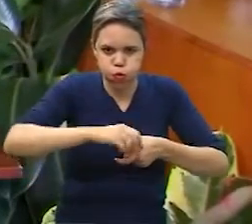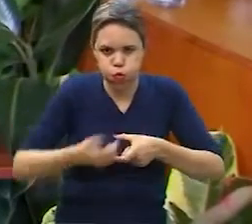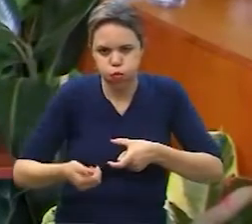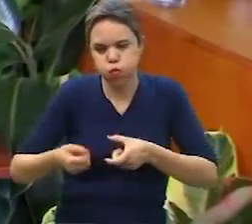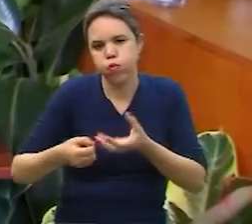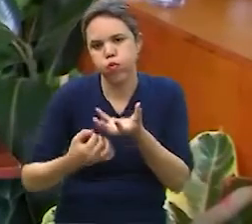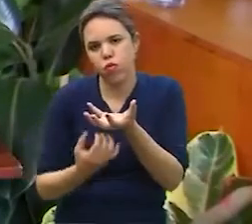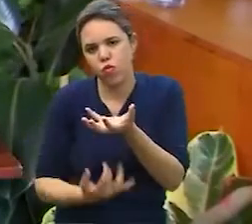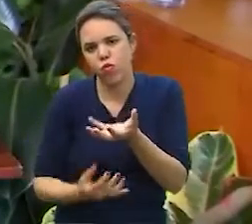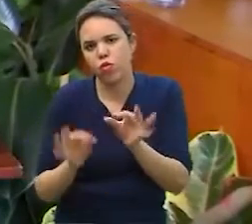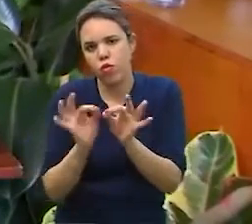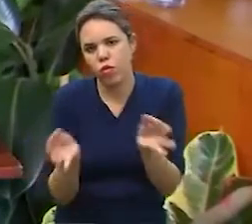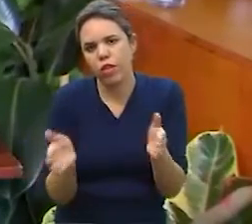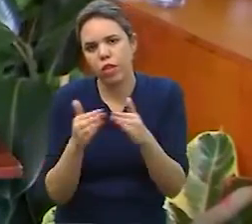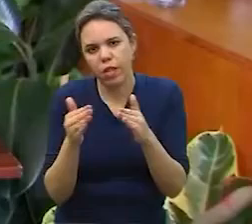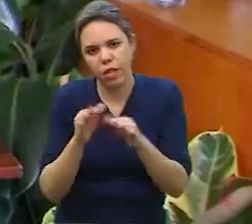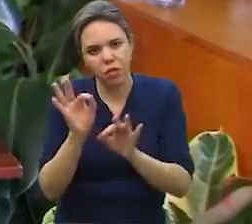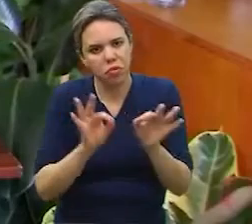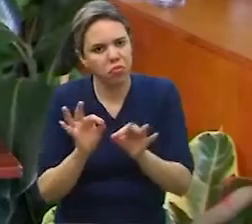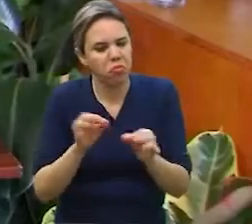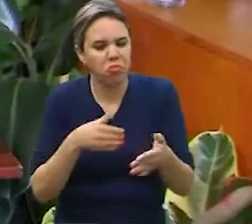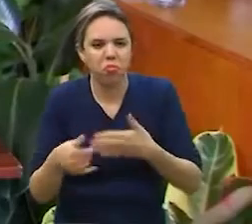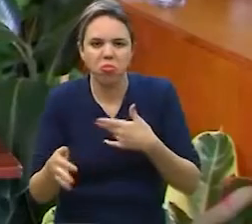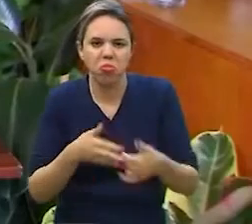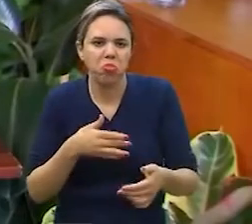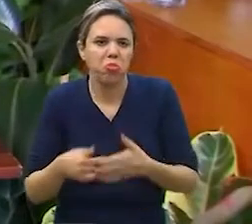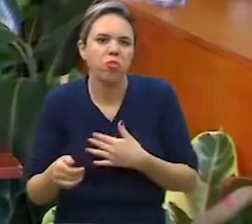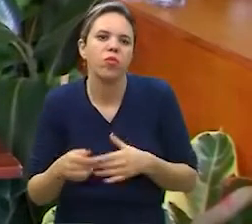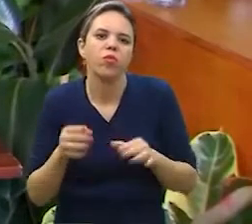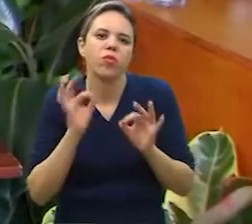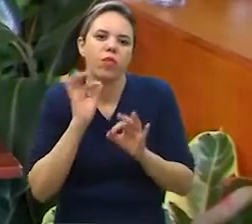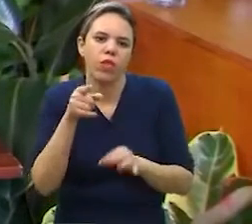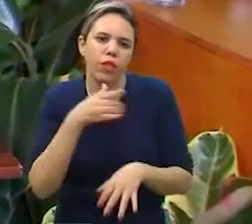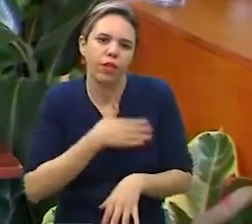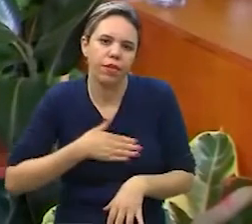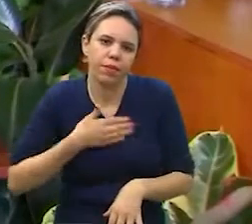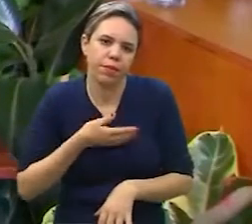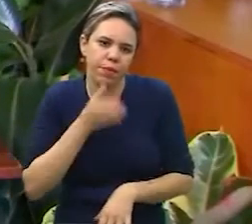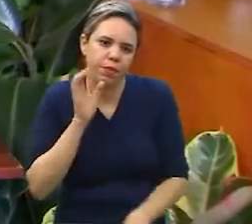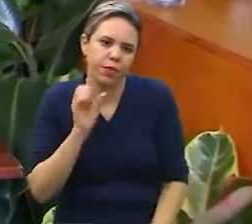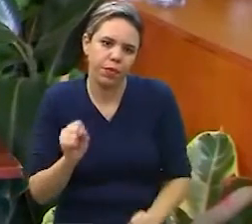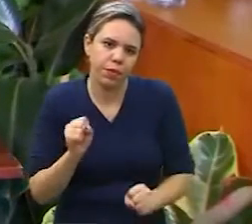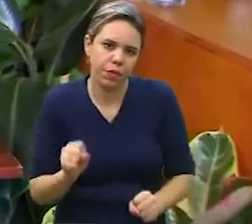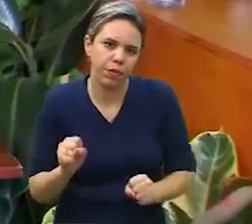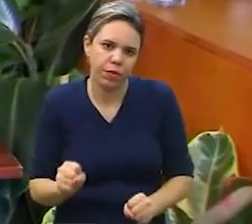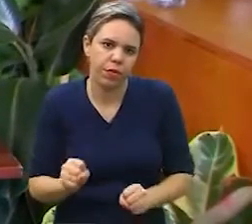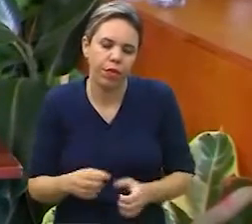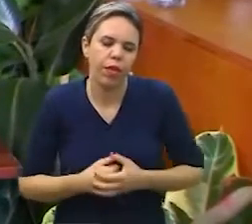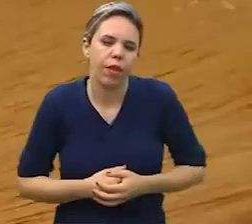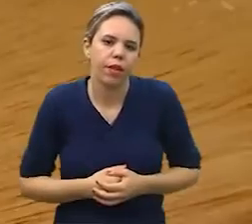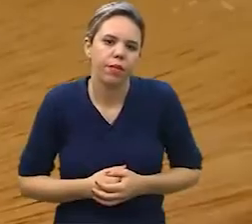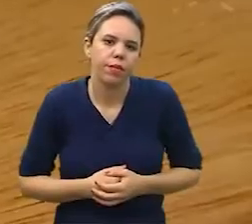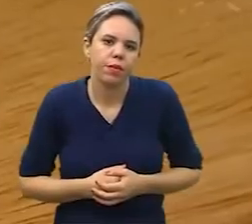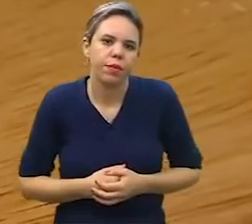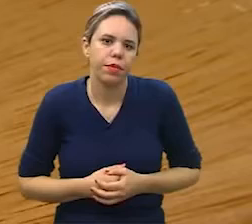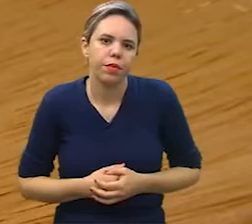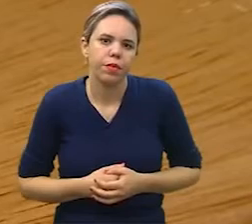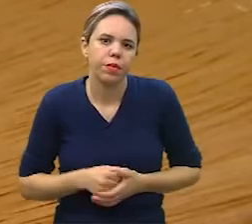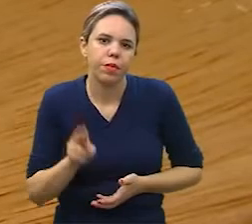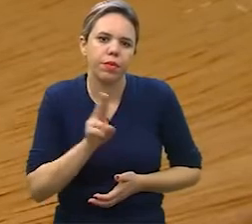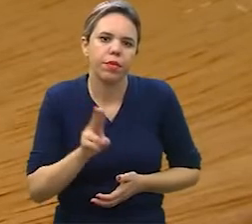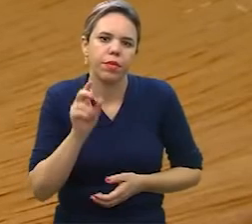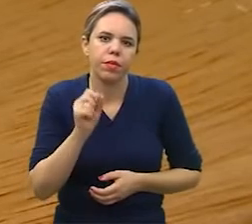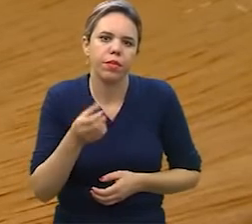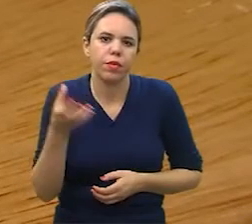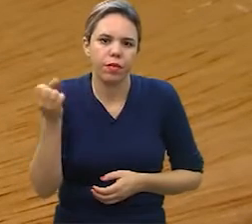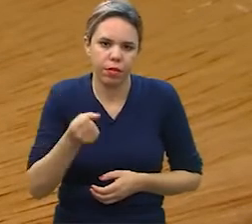coado. Pode ser todos esses tipos de cafés, o café que vocês gostarem. tá? Olha só. O café só que vocês gostarem. E aí a gente vai